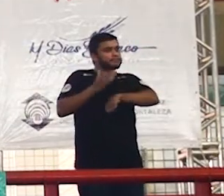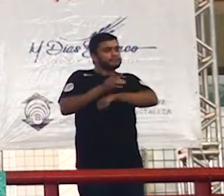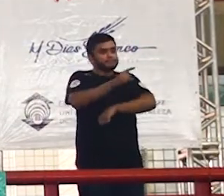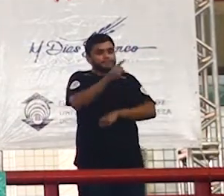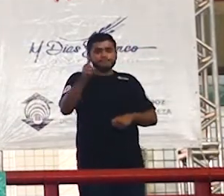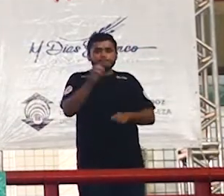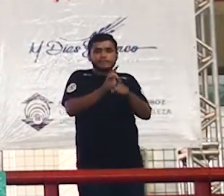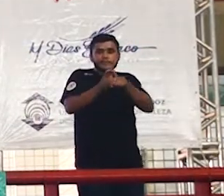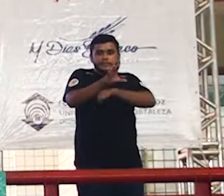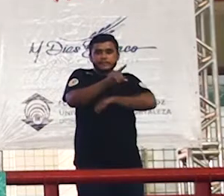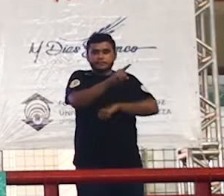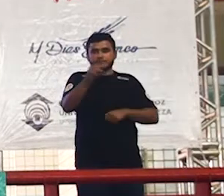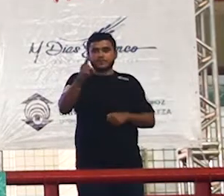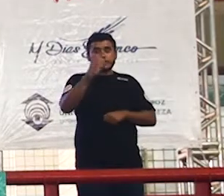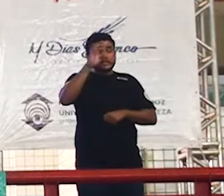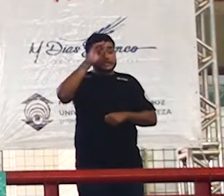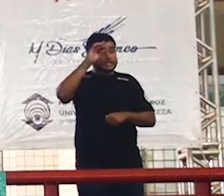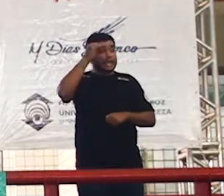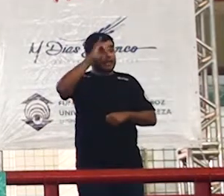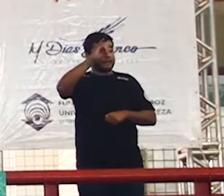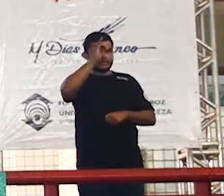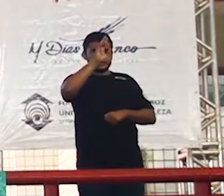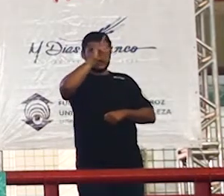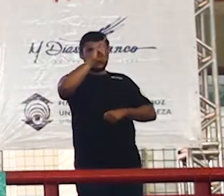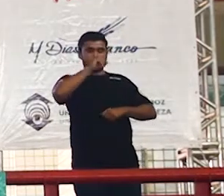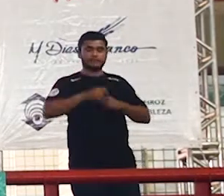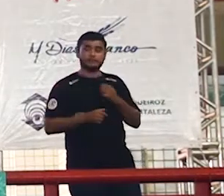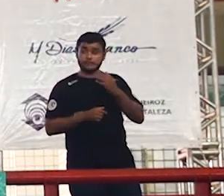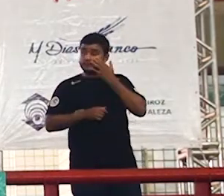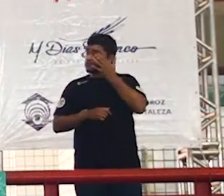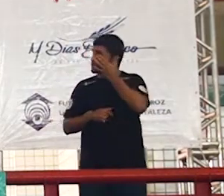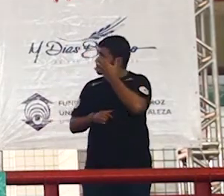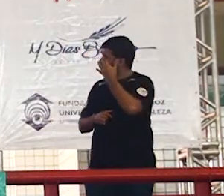errar quando caírem essas besteirinhas, certo?